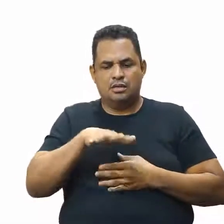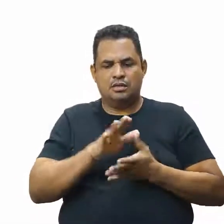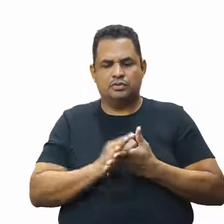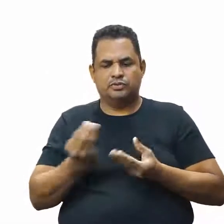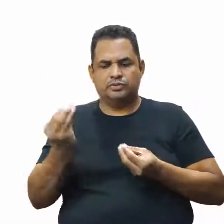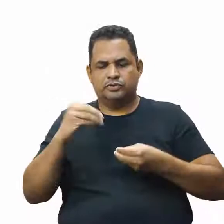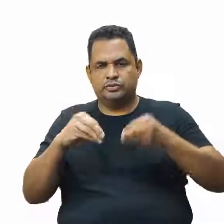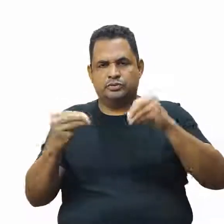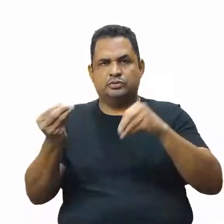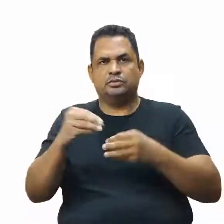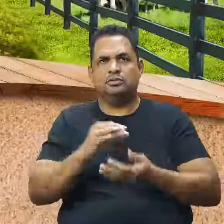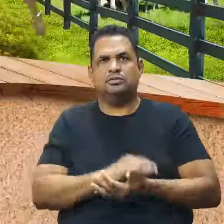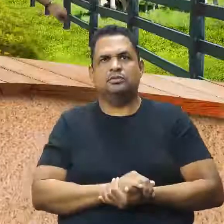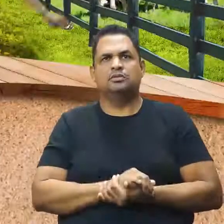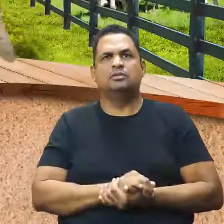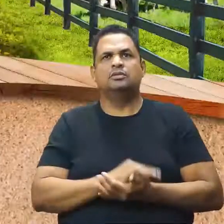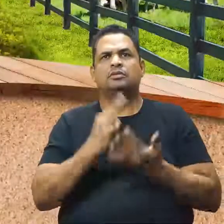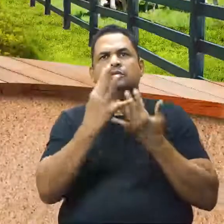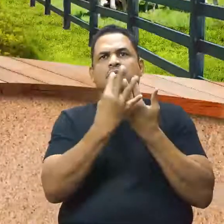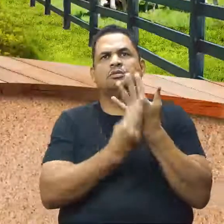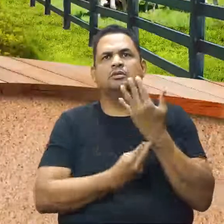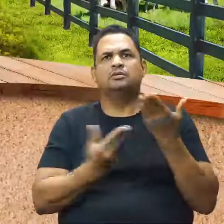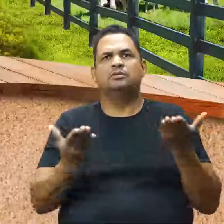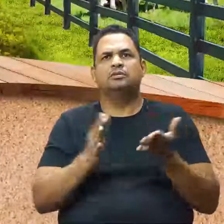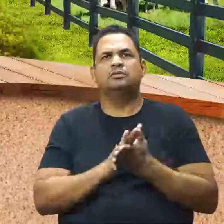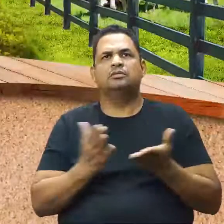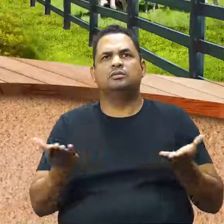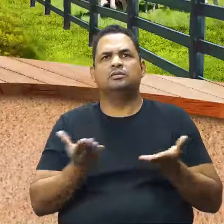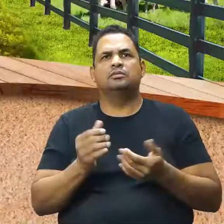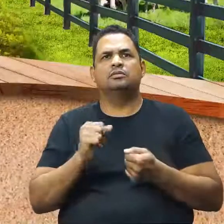Aqui, Potinho! Agora, galerinha, é